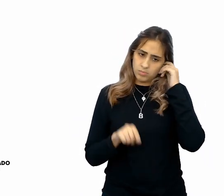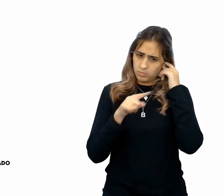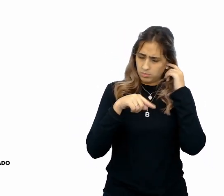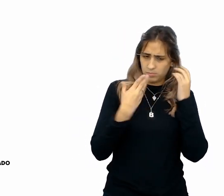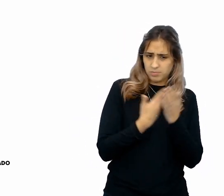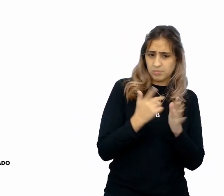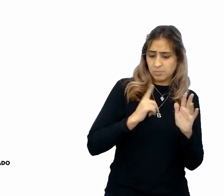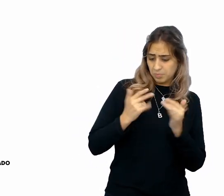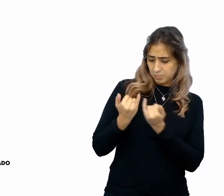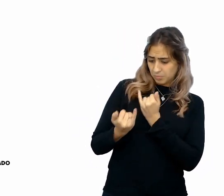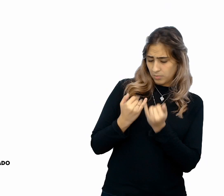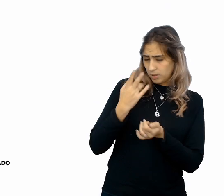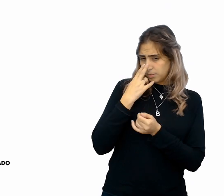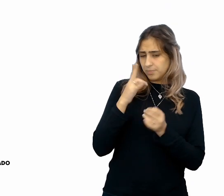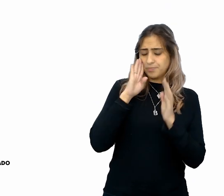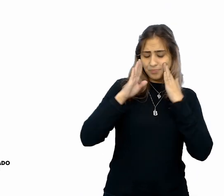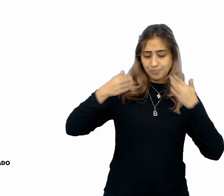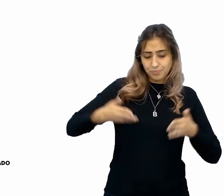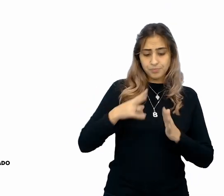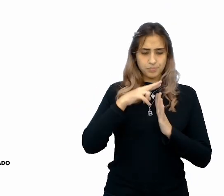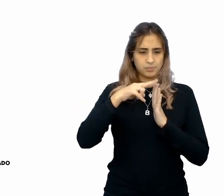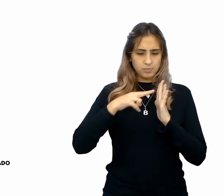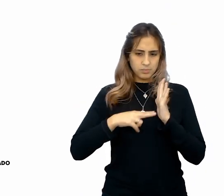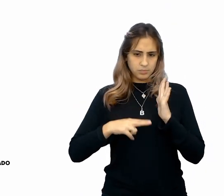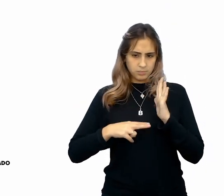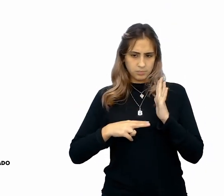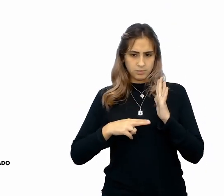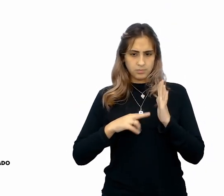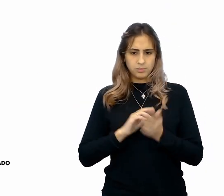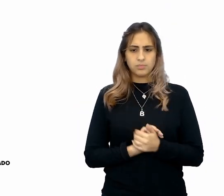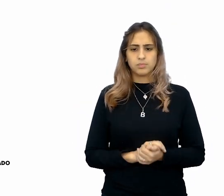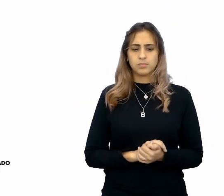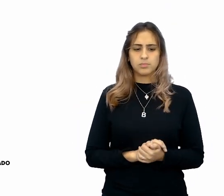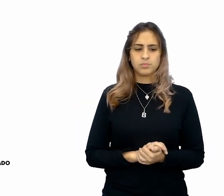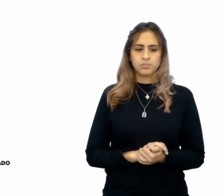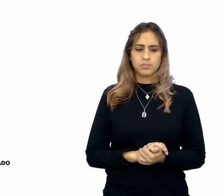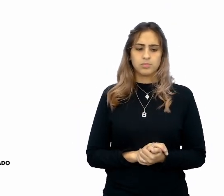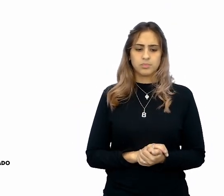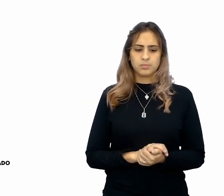em comum a focalização da leitura, a